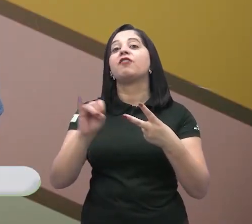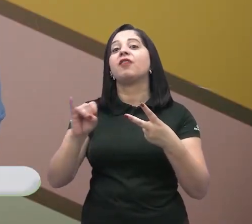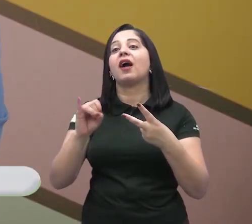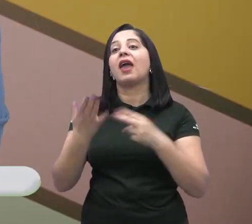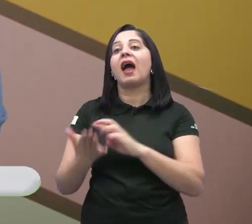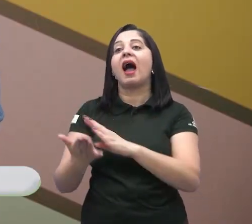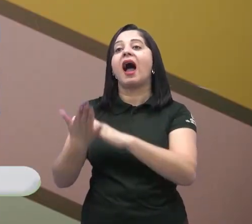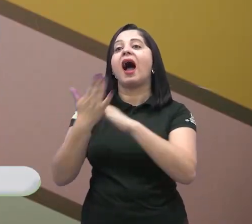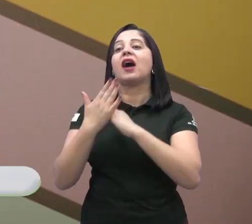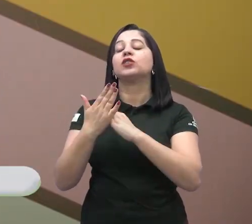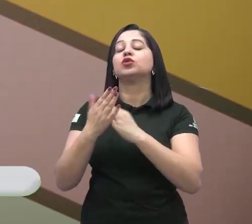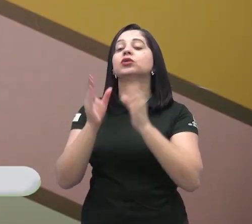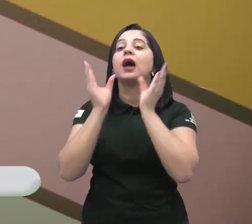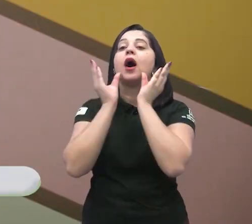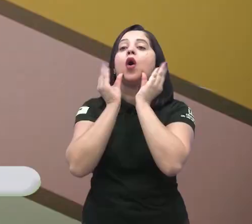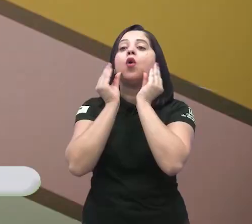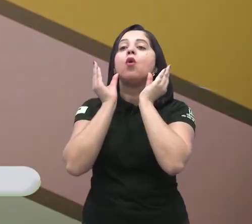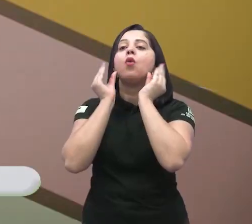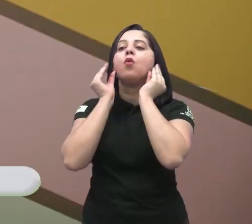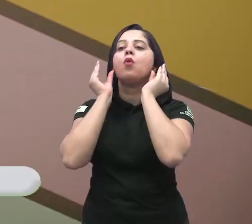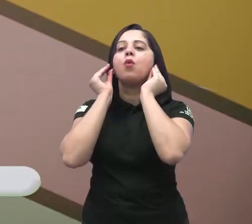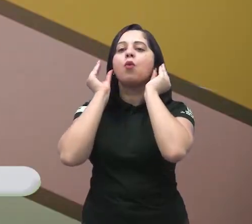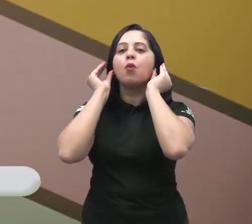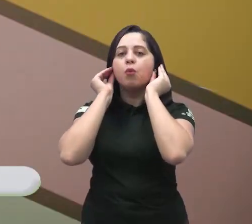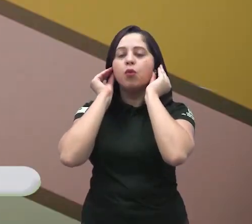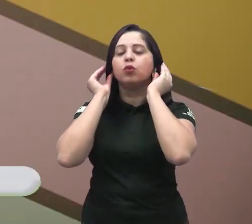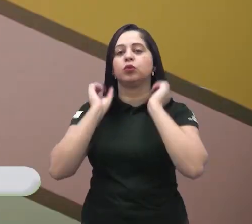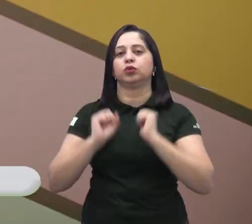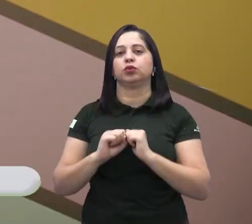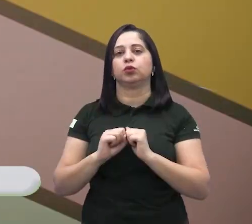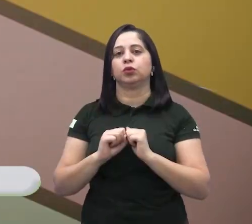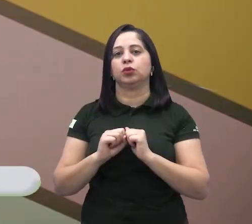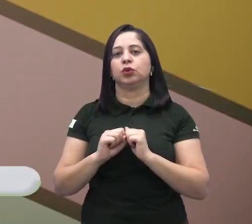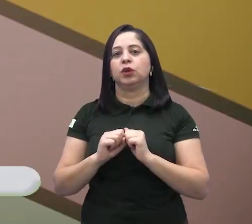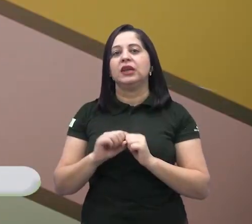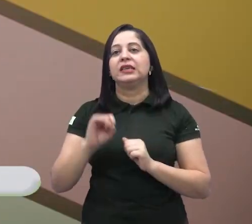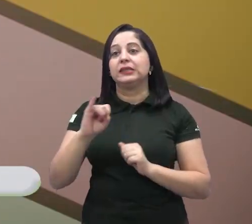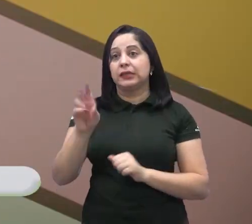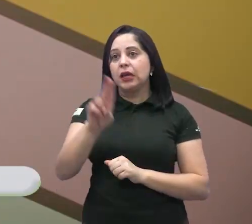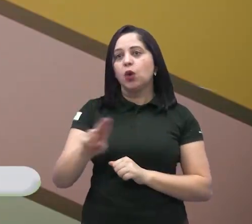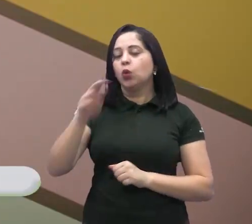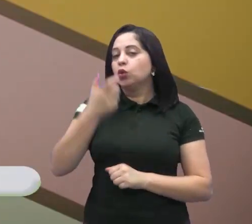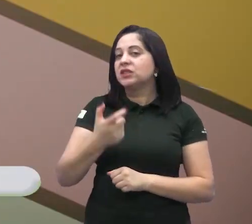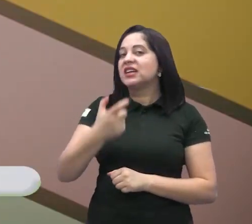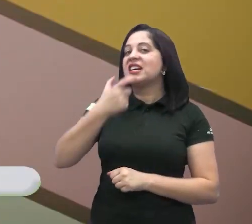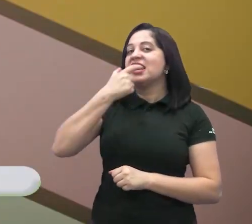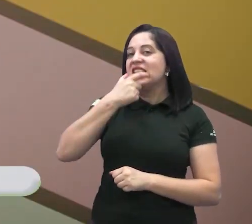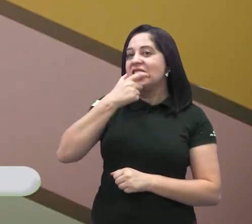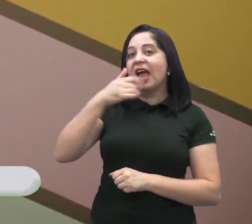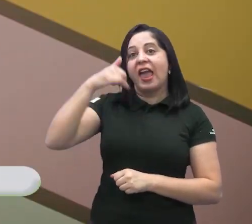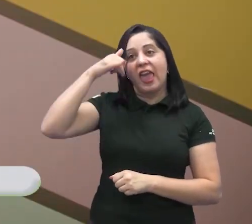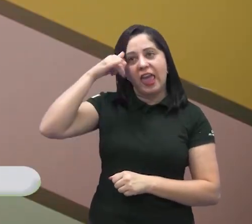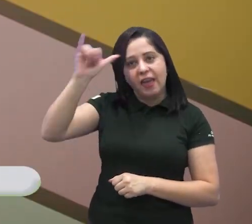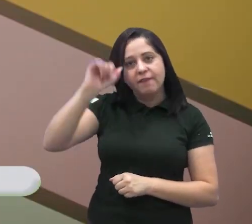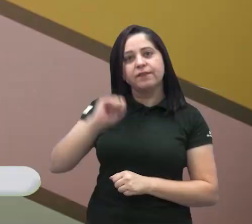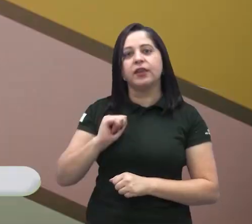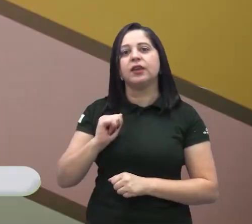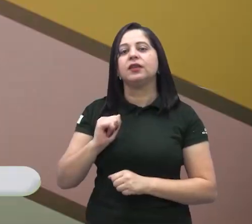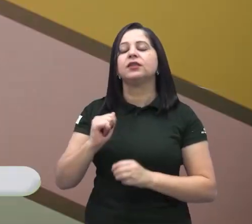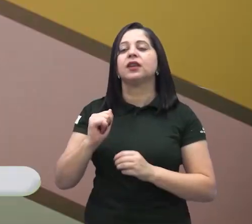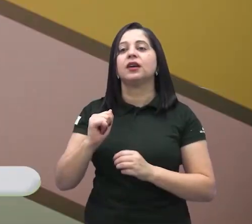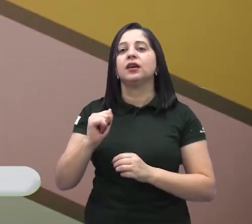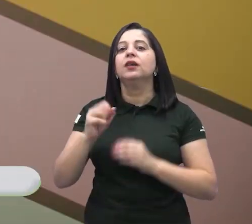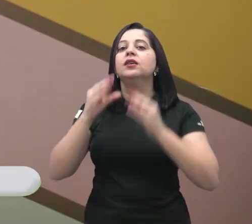ela vai fazer uma reprogramação muscular no nosso músculo masseter, que é esse músculo que faz a gente apertar. Quando a gente usa uma placa, nós